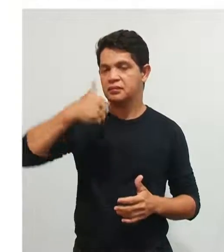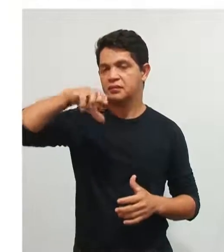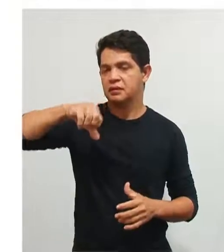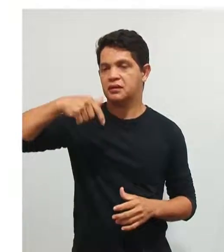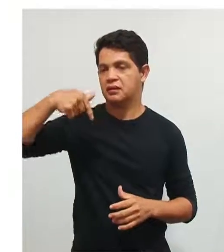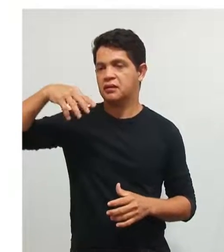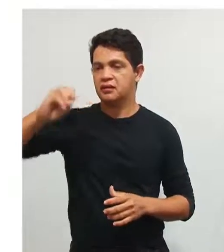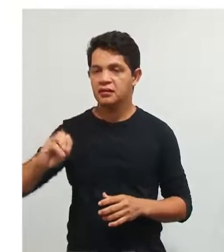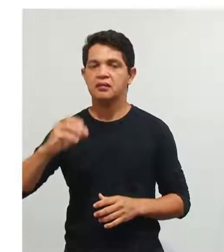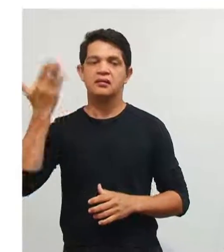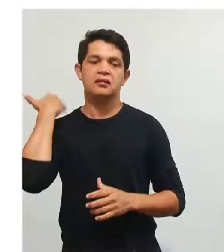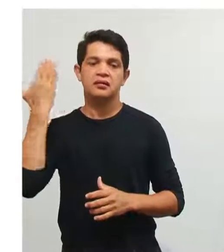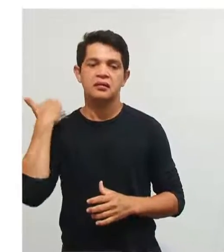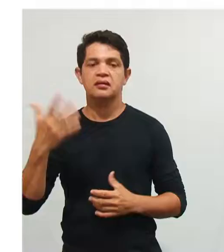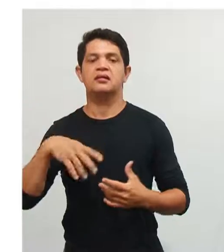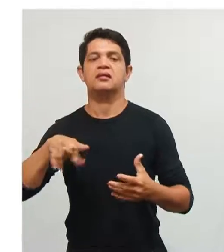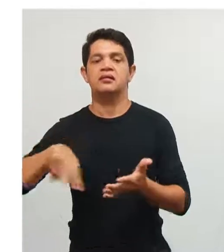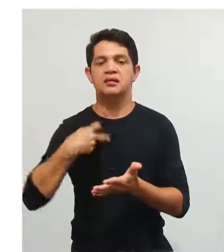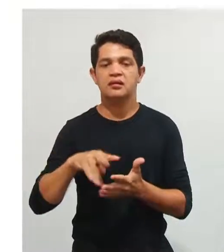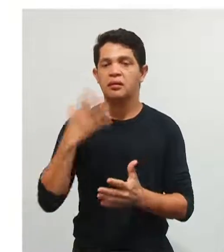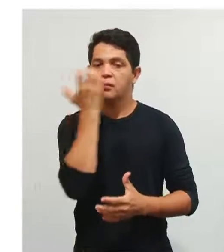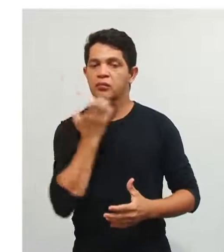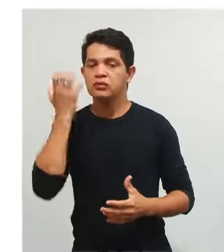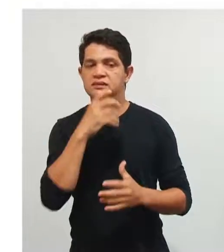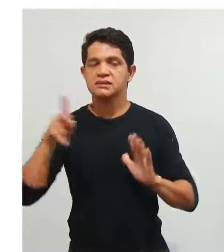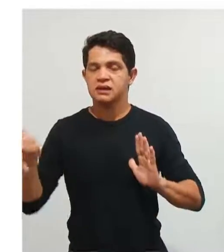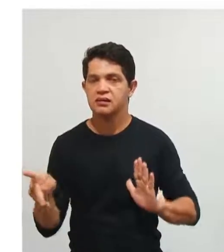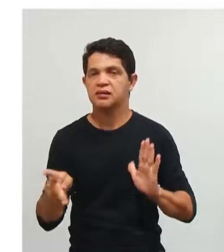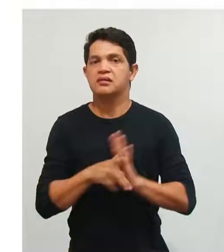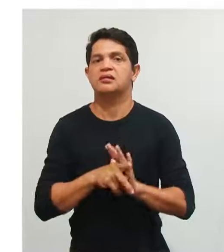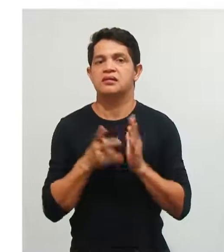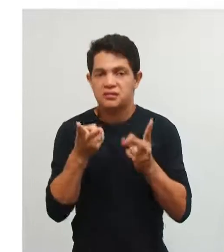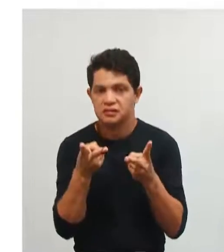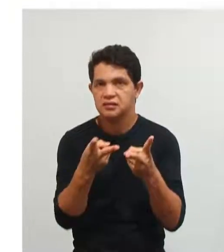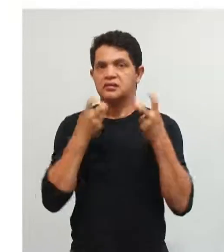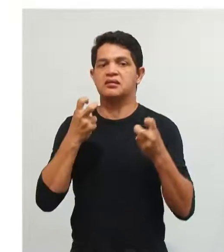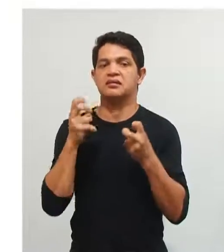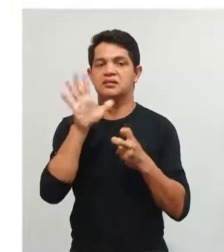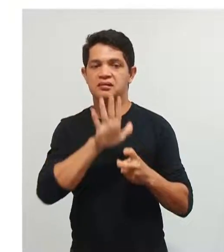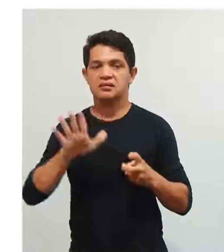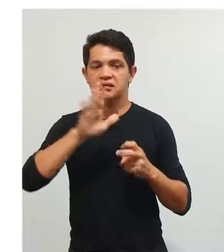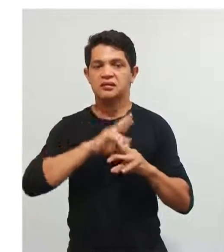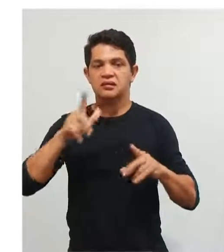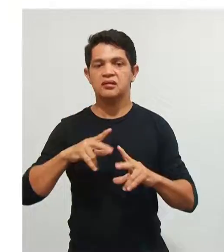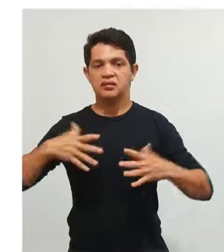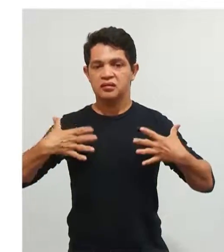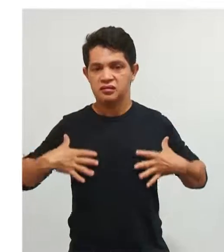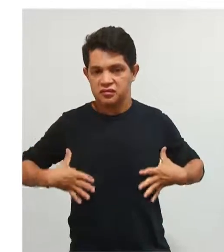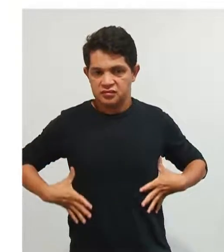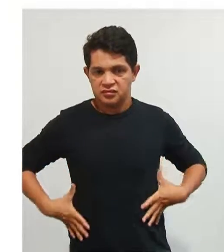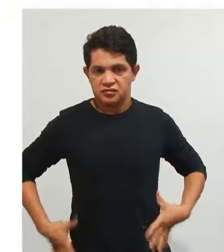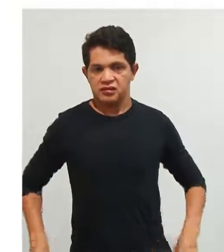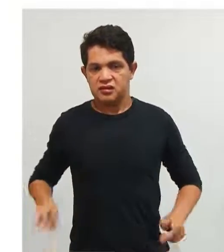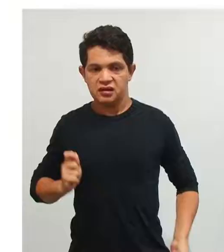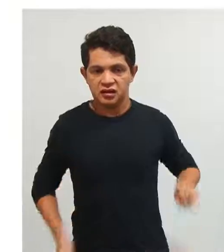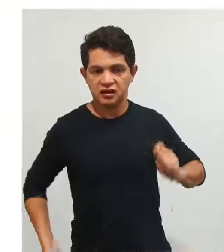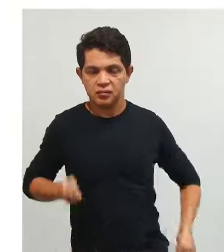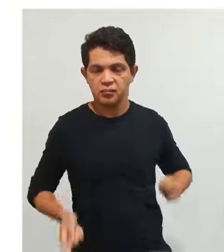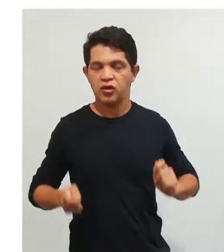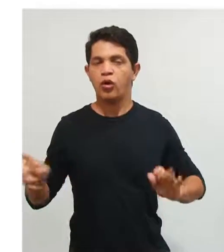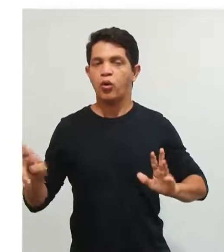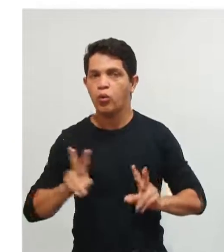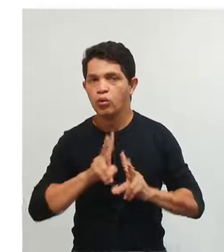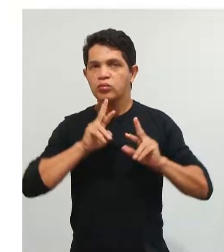70. É um gênero musical concebido a partir da fusão de estilos como o carimbó,